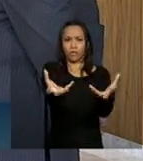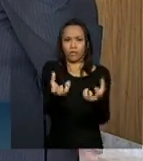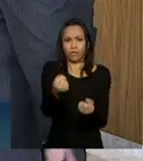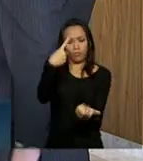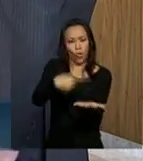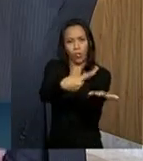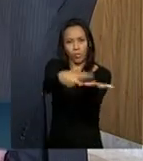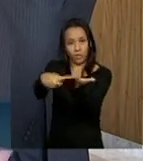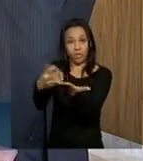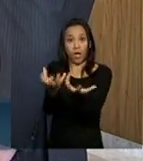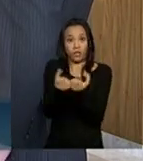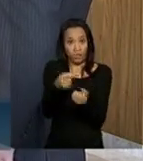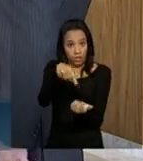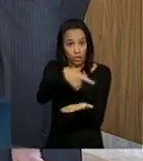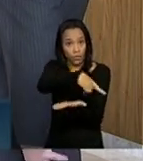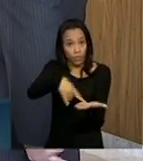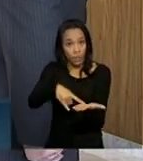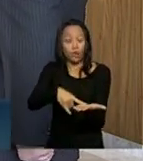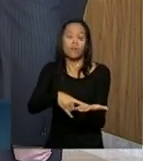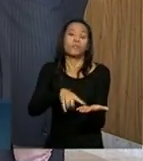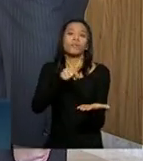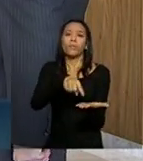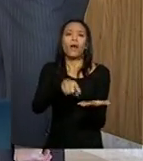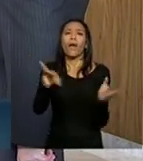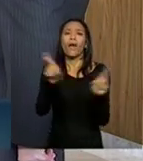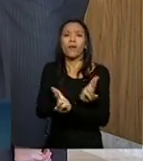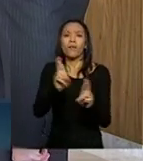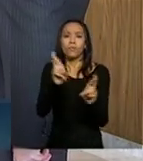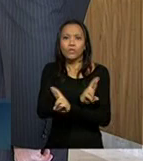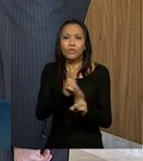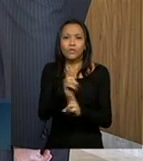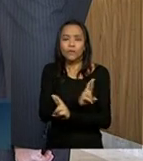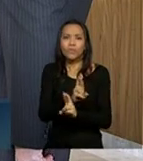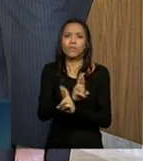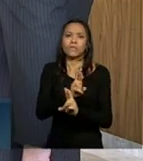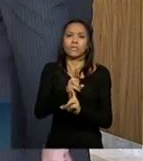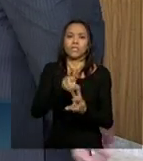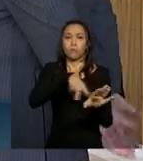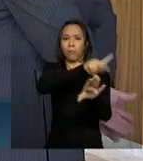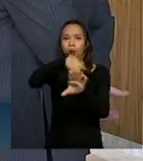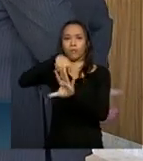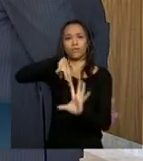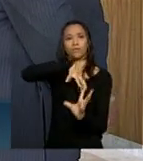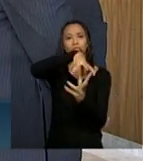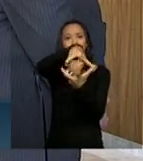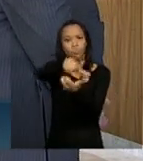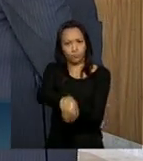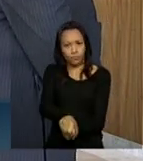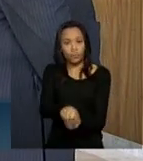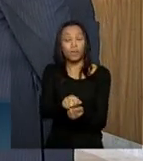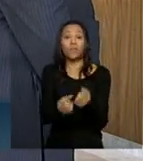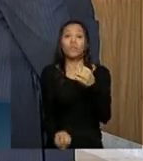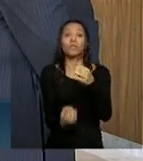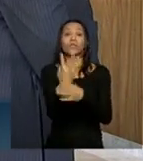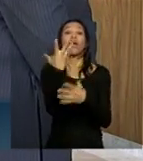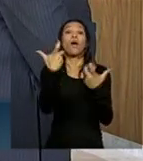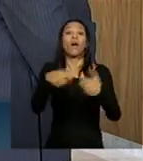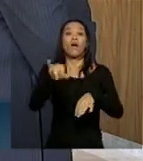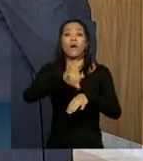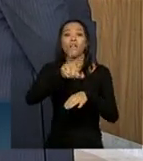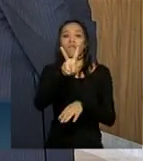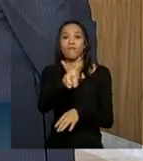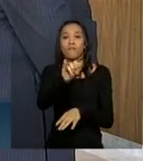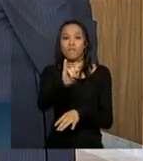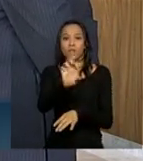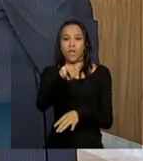Nações Unidas sobre Relações e Imunidades Diplomáticas, realizada em Viena e que representa um esforço bem